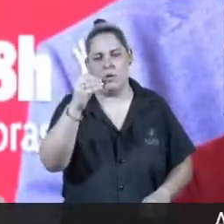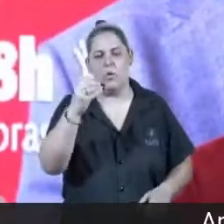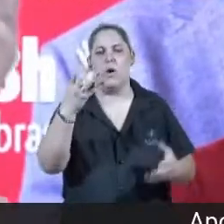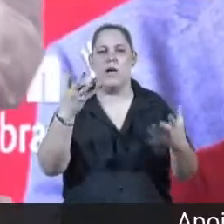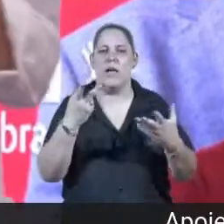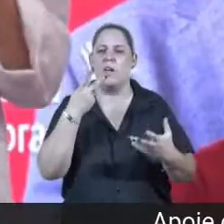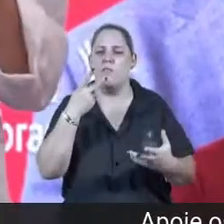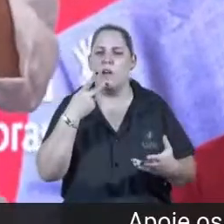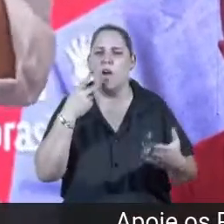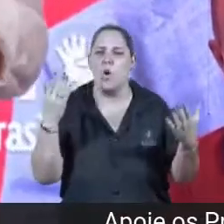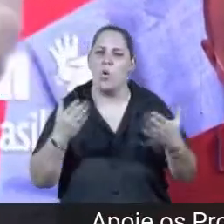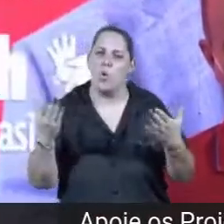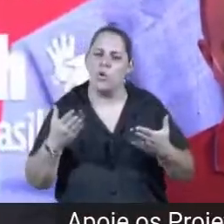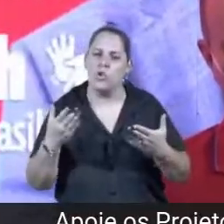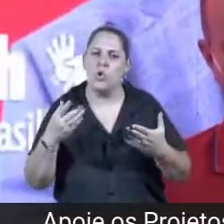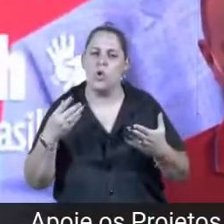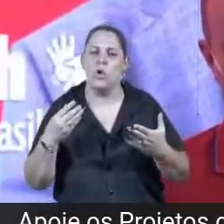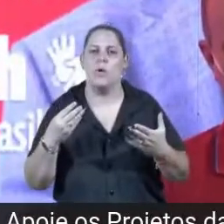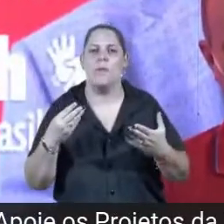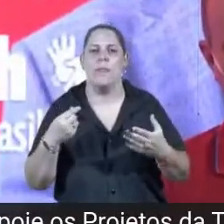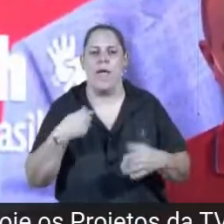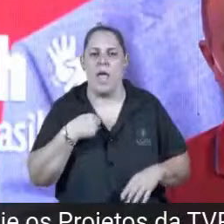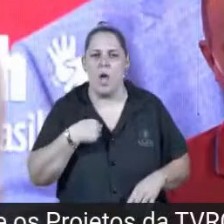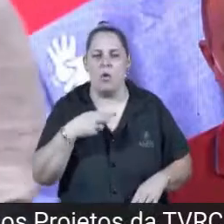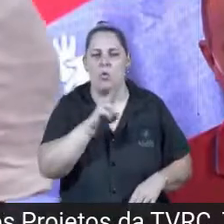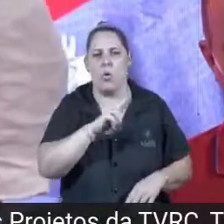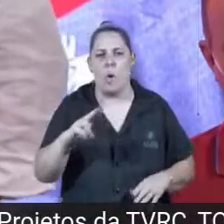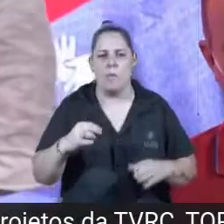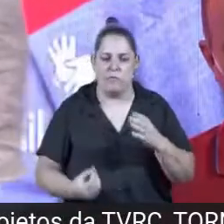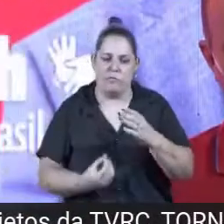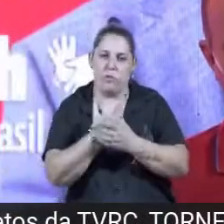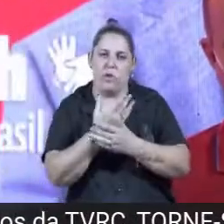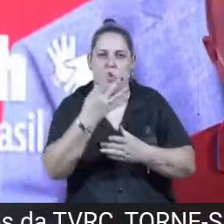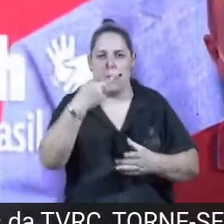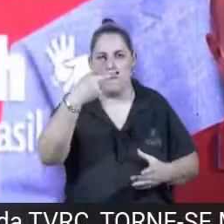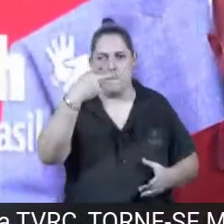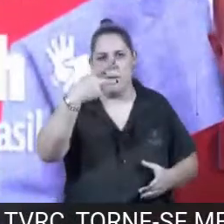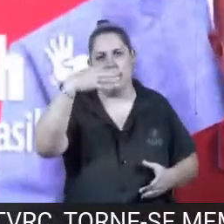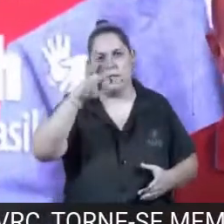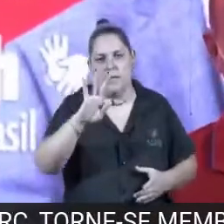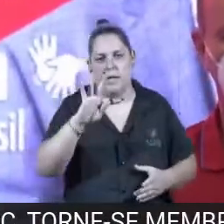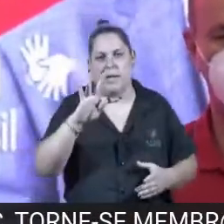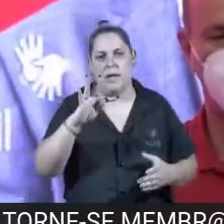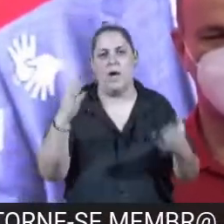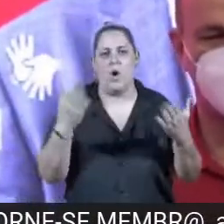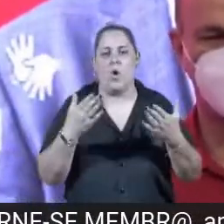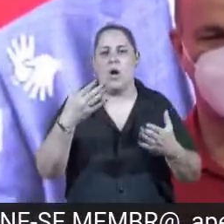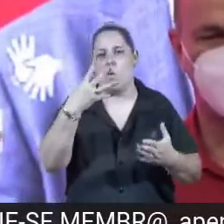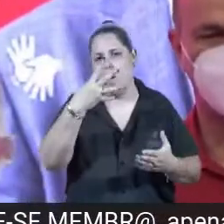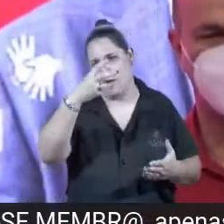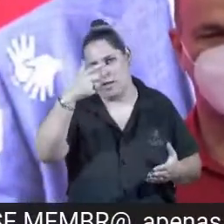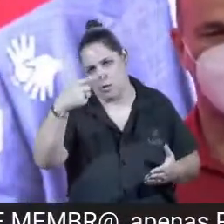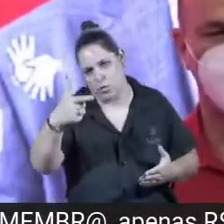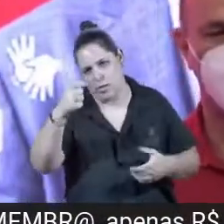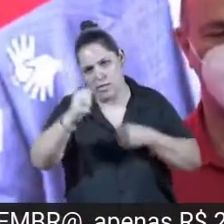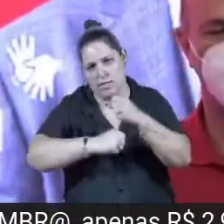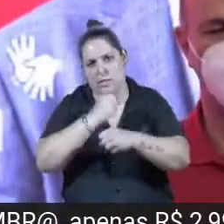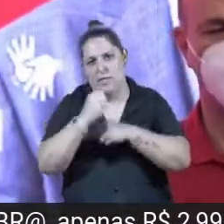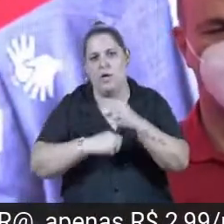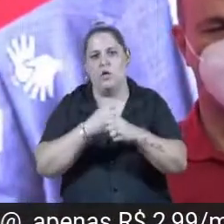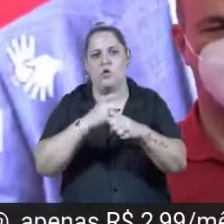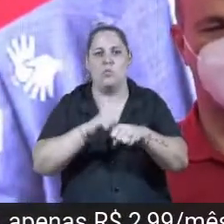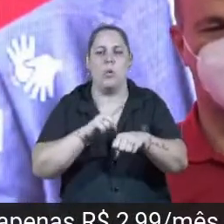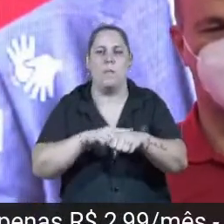PT, nós vamos completar agora 42 anos, para mim, você chega numa hora, já foi dito